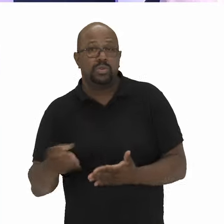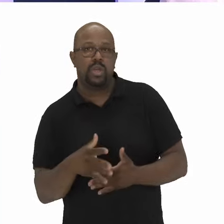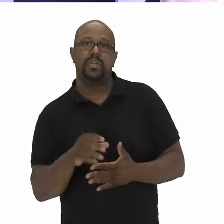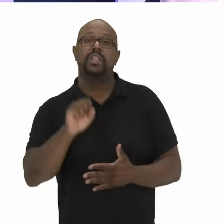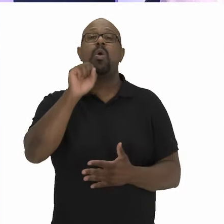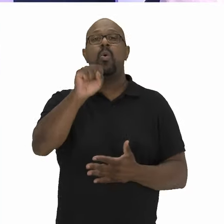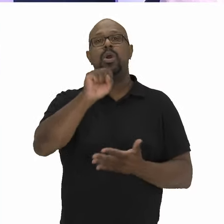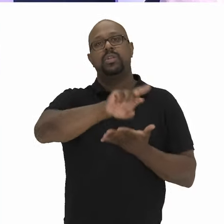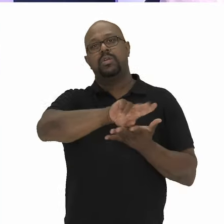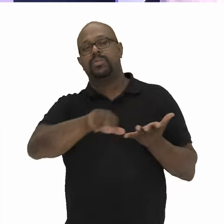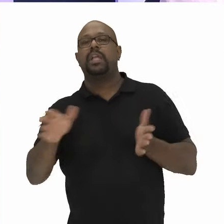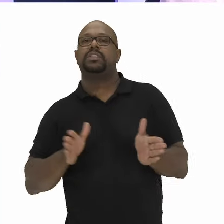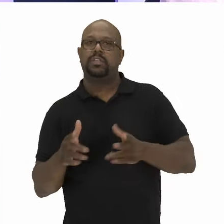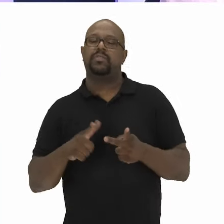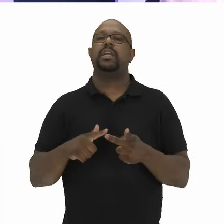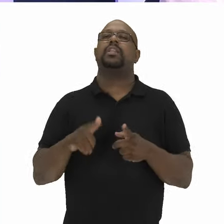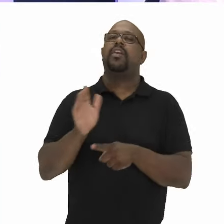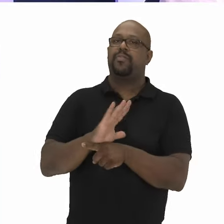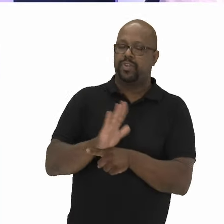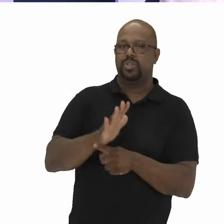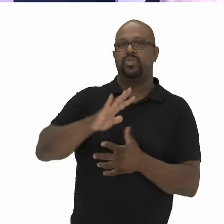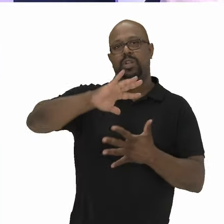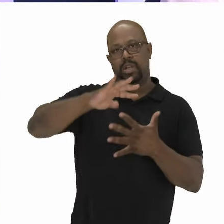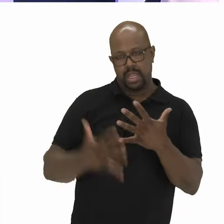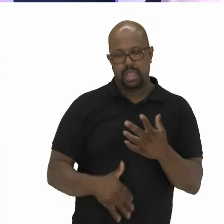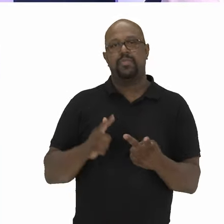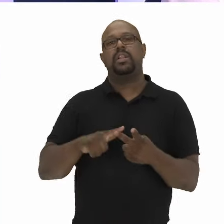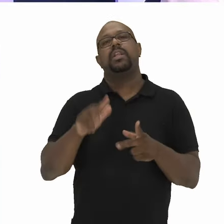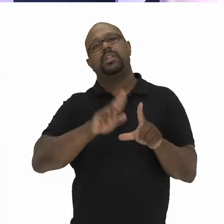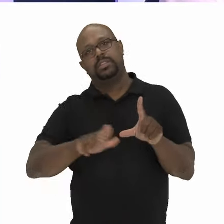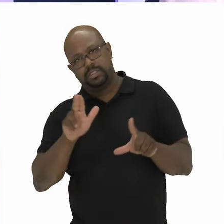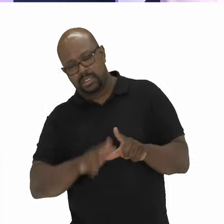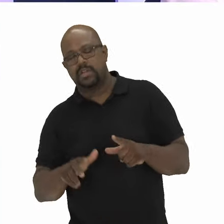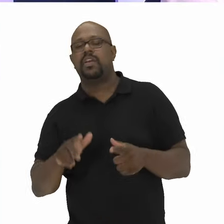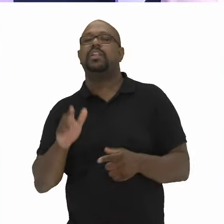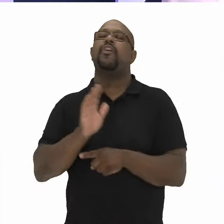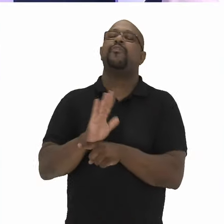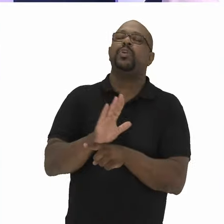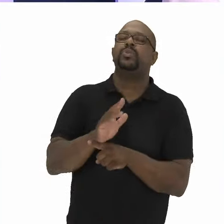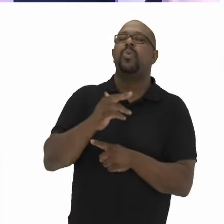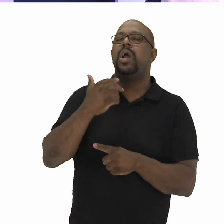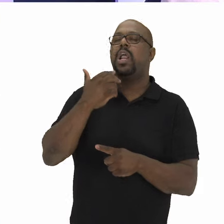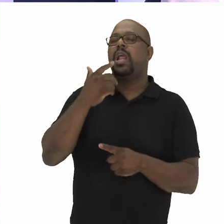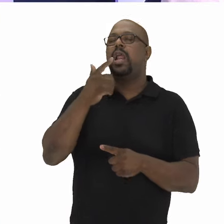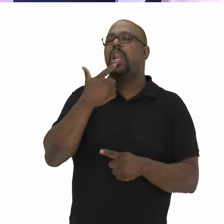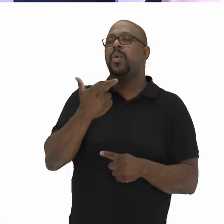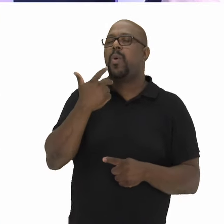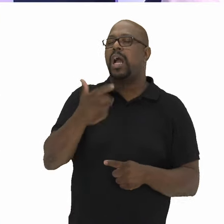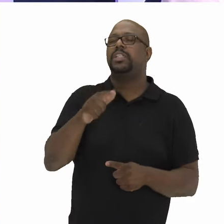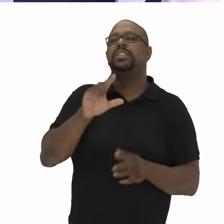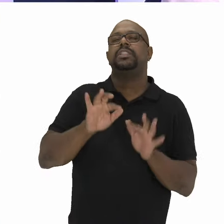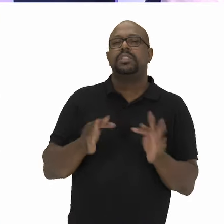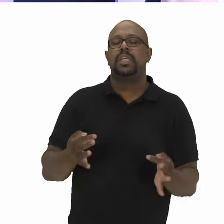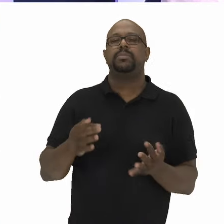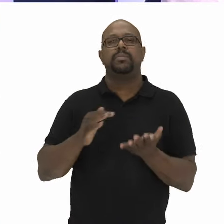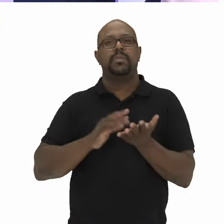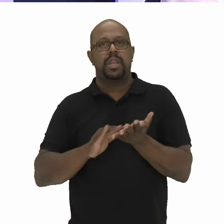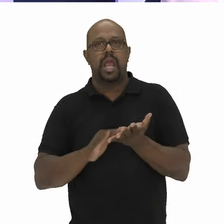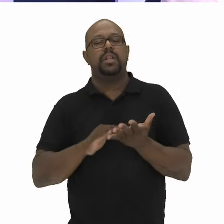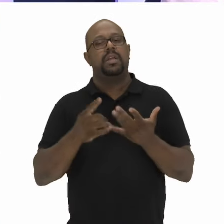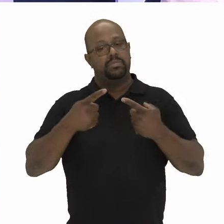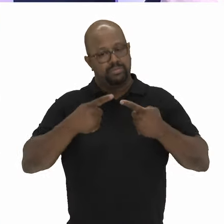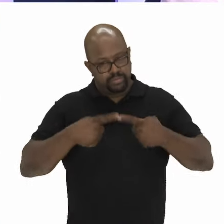ter oito formatos acessíveis vai ter vídeo em libras e legenda vai ter víde linguagem simples vai ter bril vai ter muita